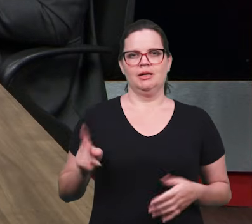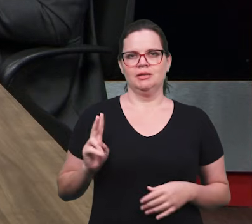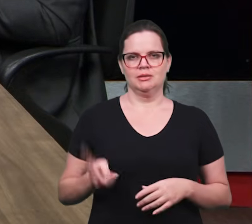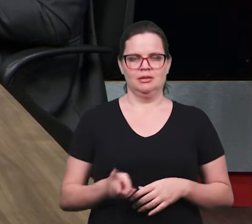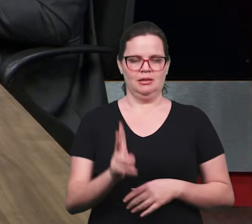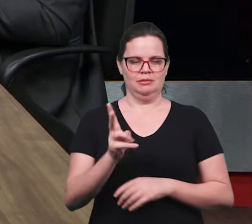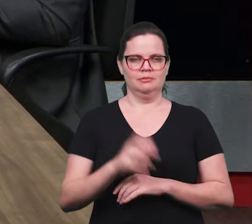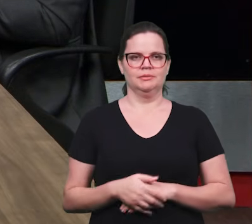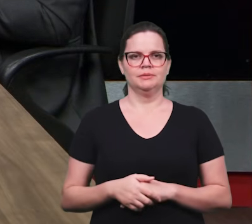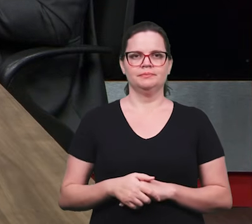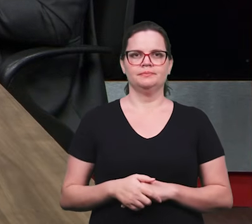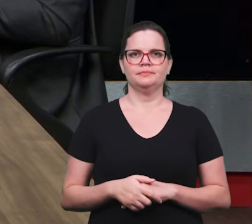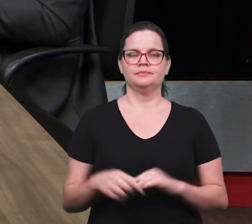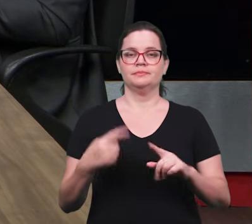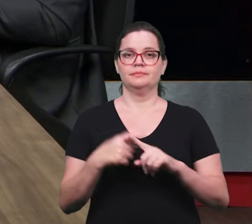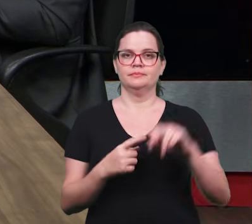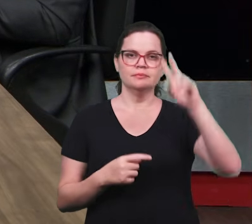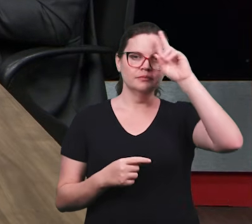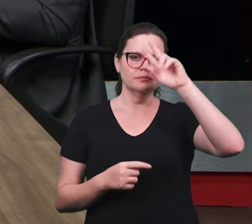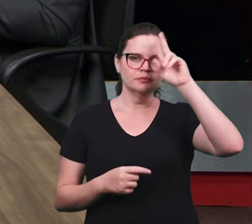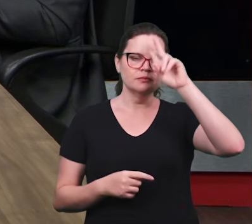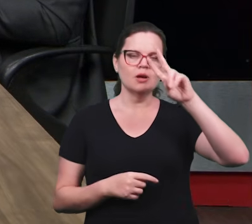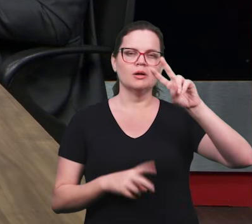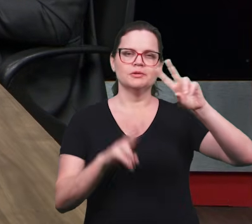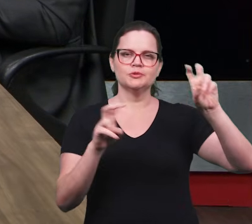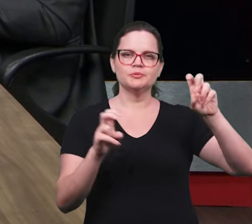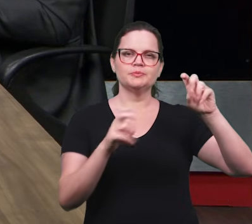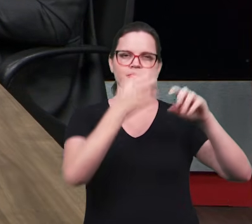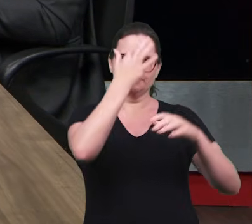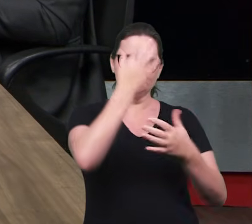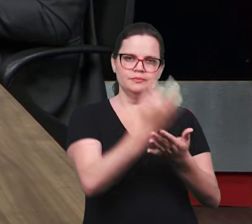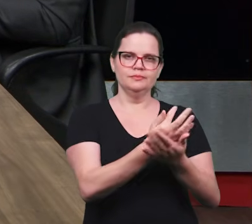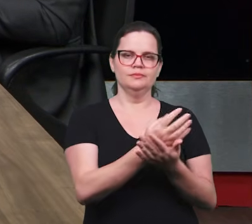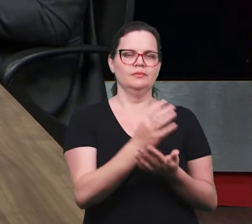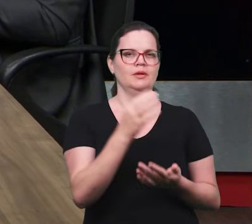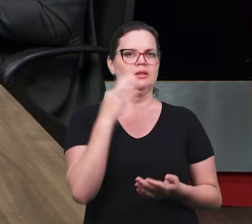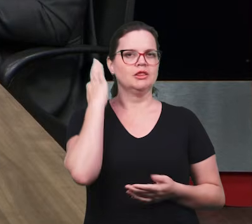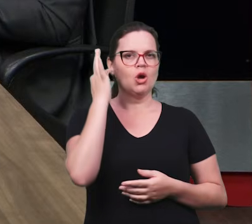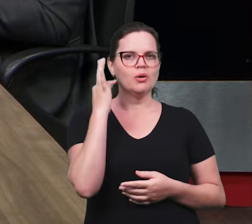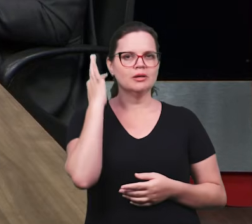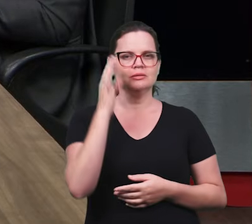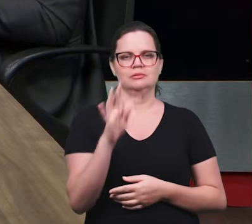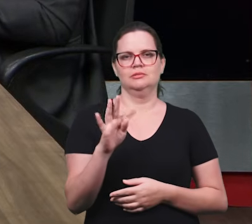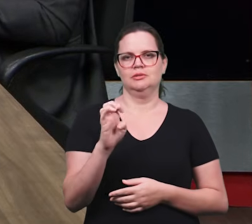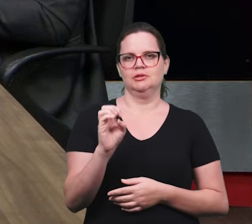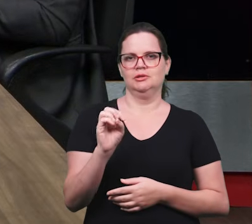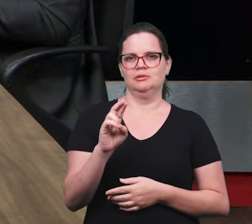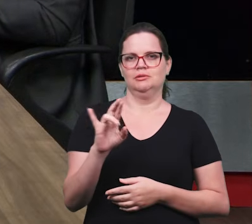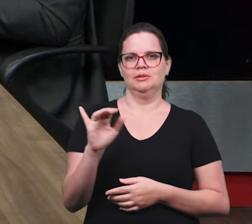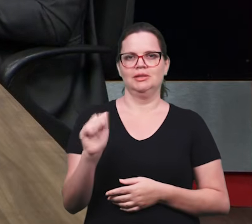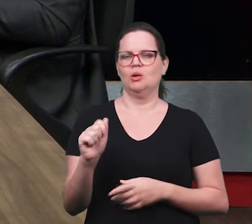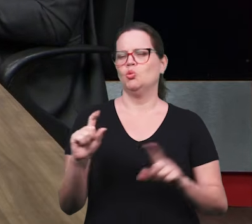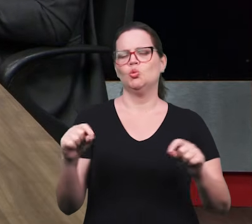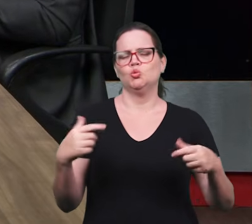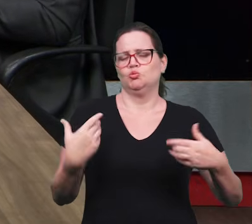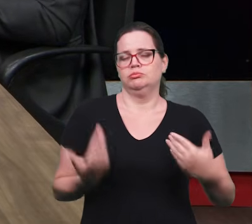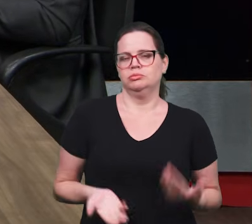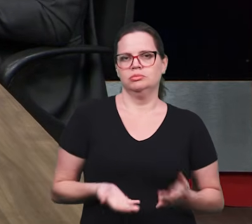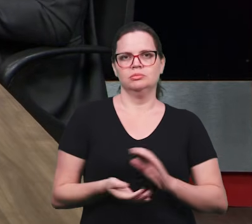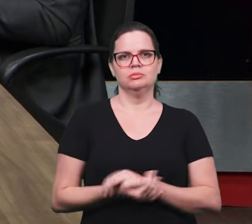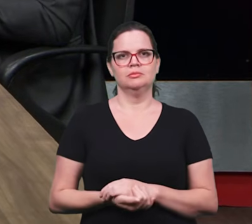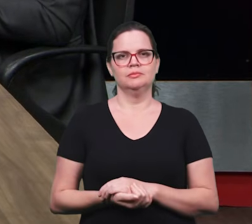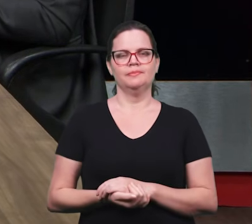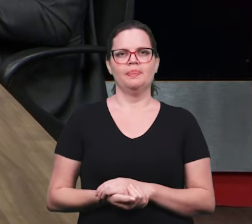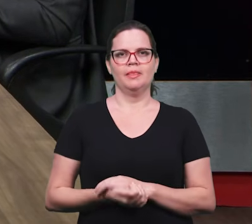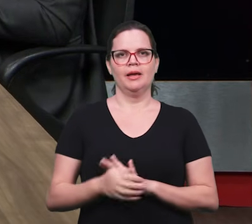Porque a fé histórica, a fé teórica, por exemplo, teórica, o que seria uma fé teórica, né?